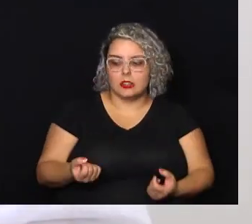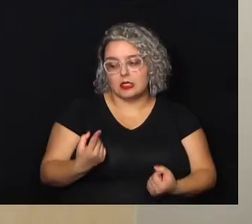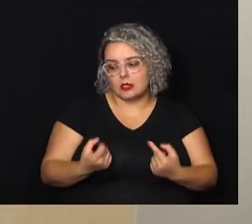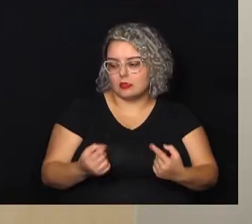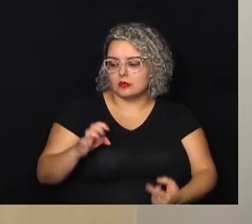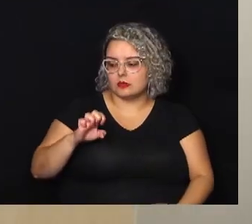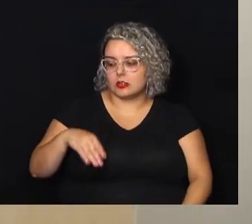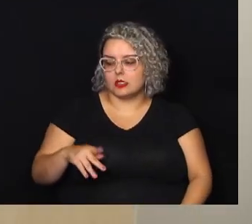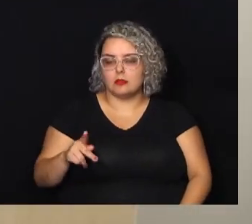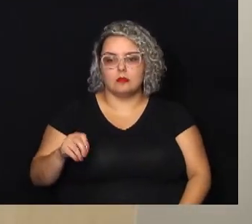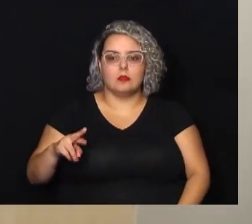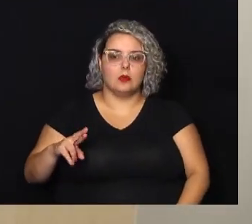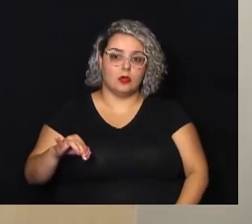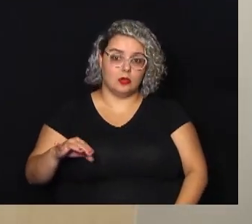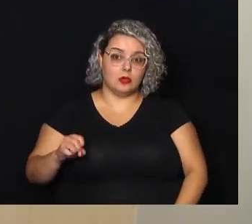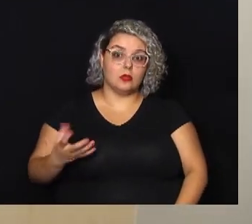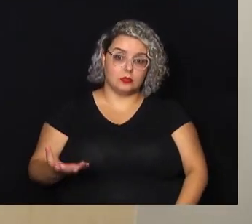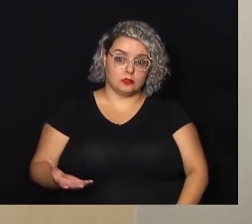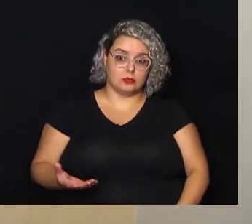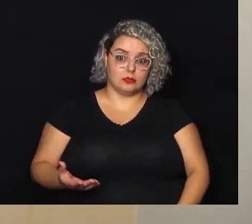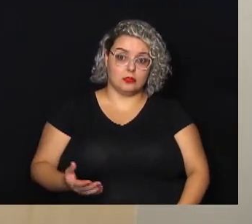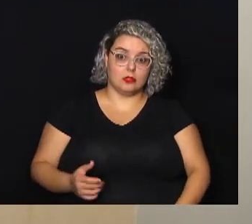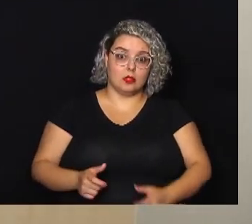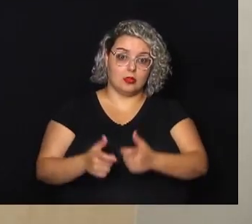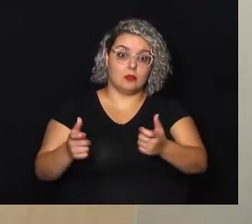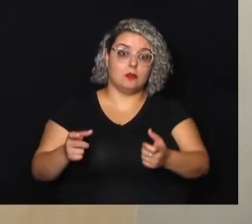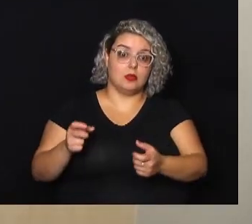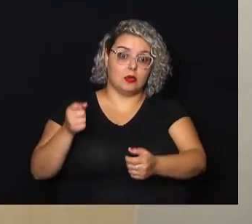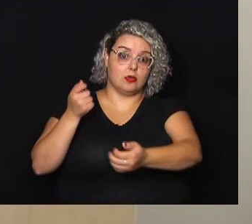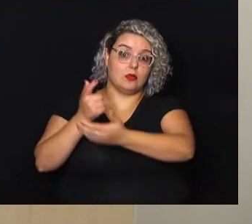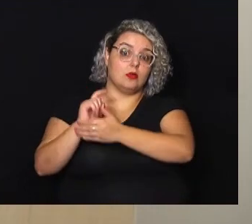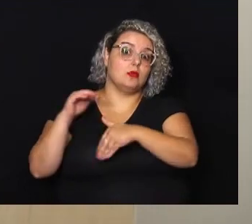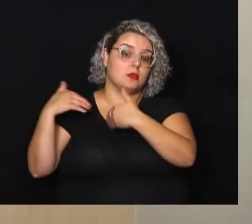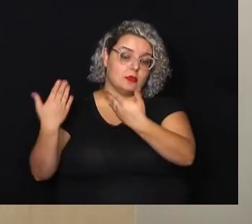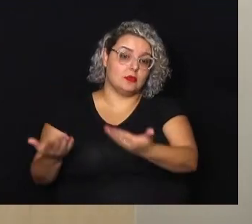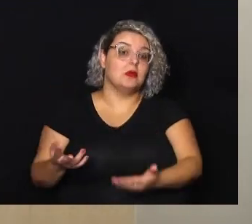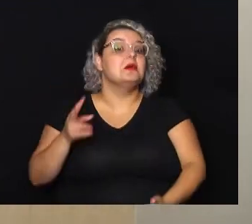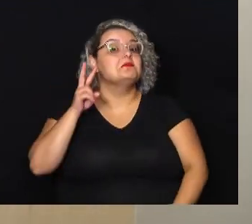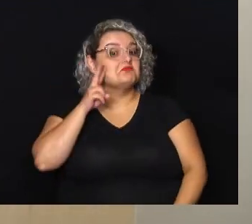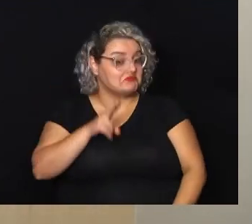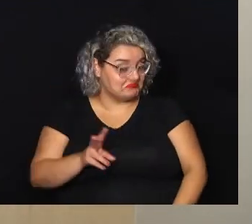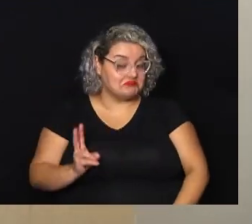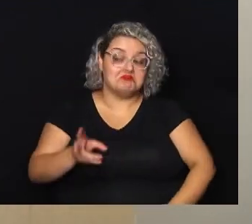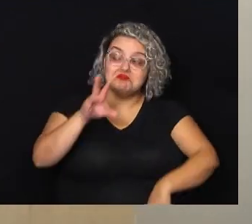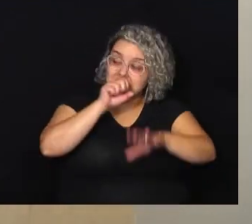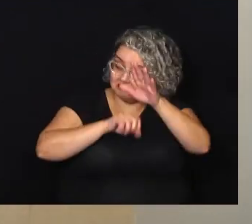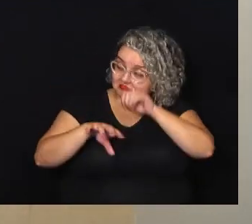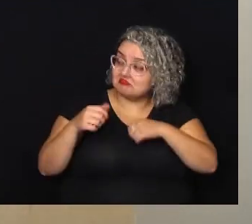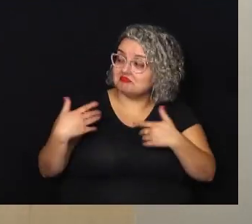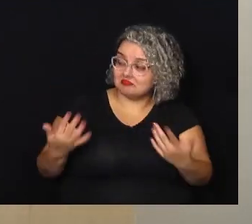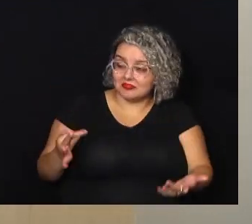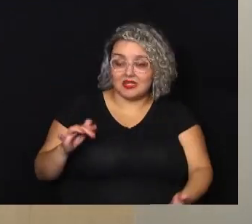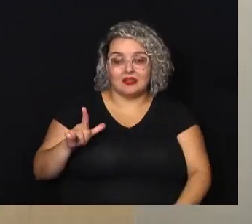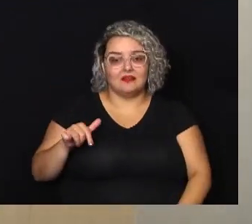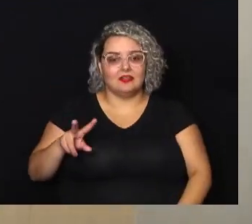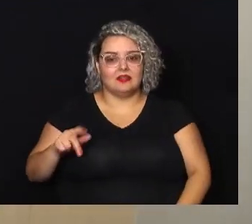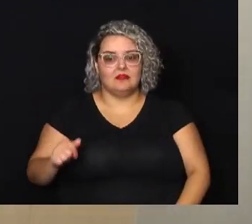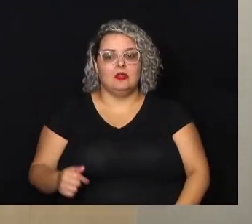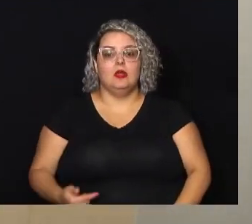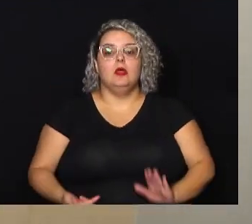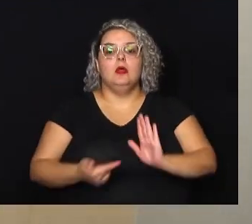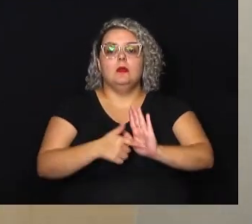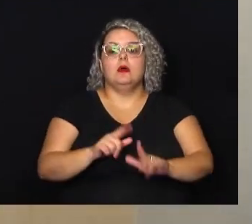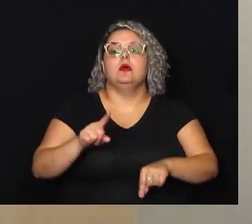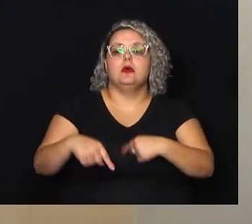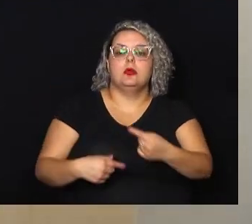normalmente em alguns empórios aí para poder produzir. A maioria são importados. Olha, gente, sempre aprendendo então, né,